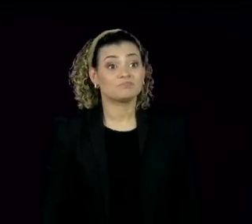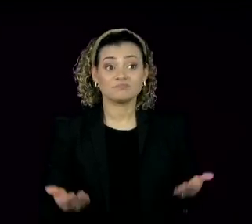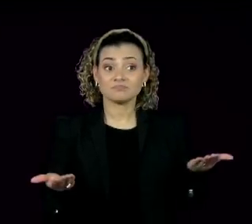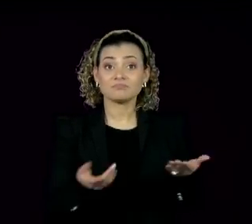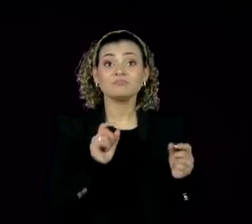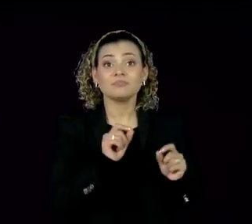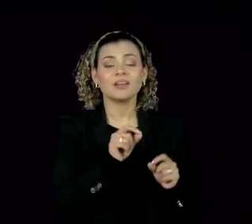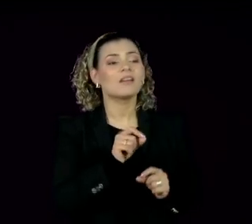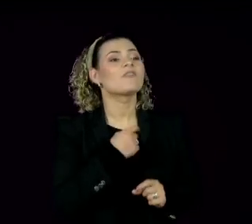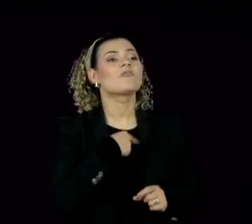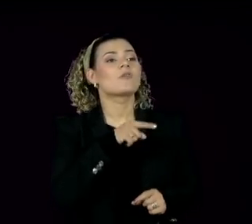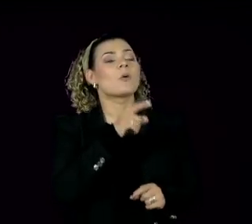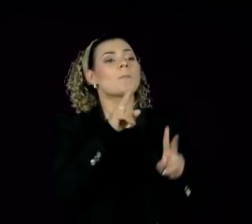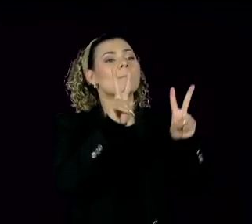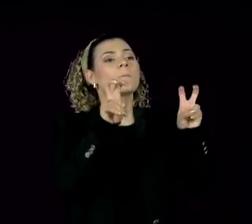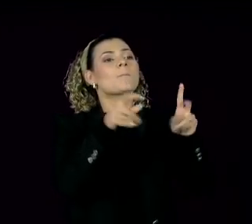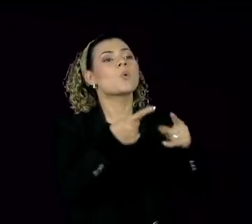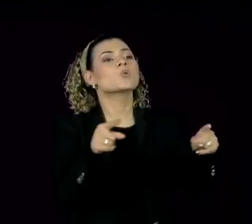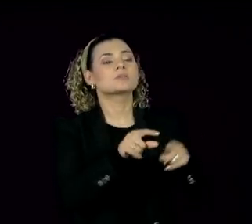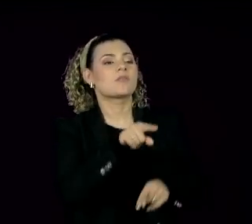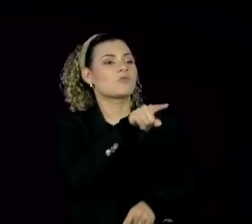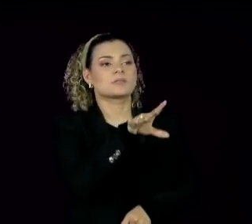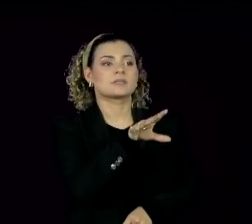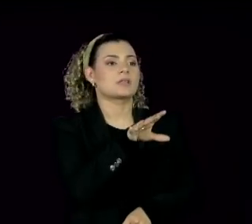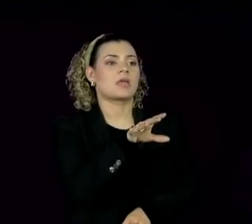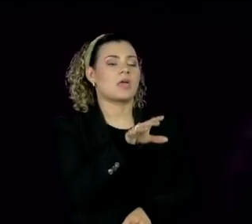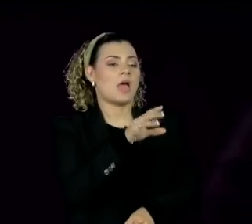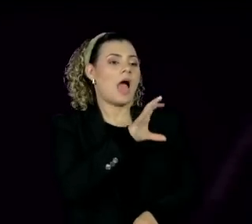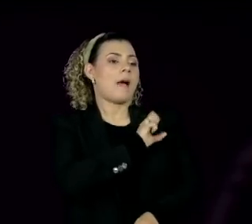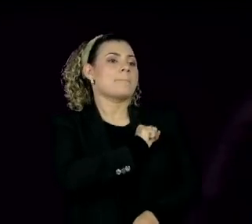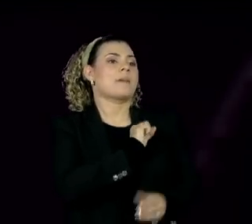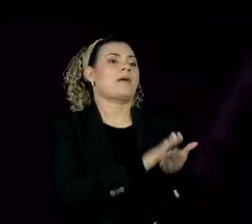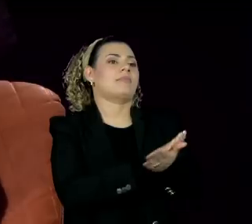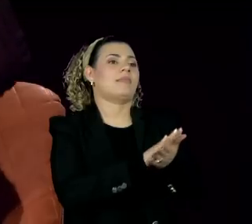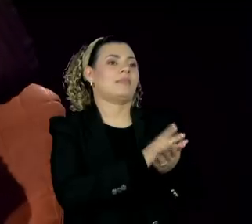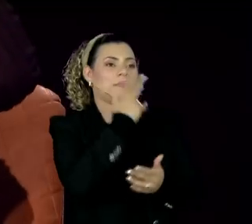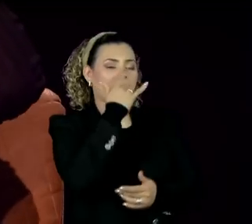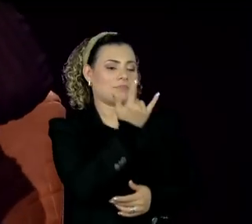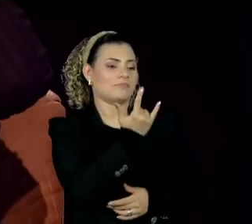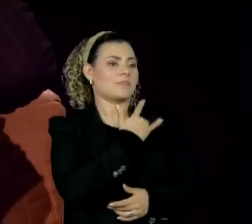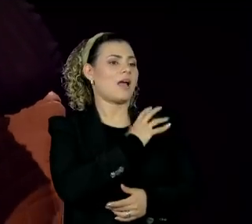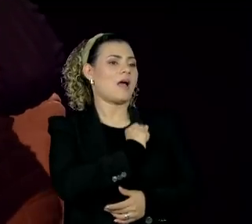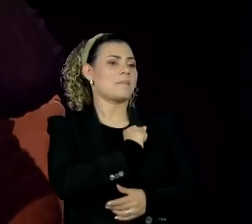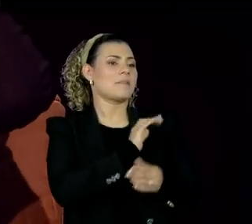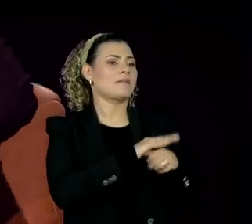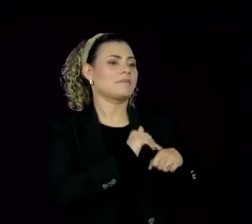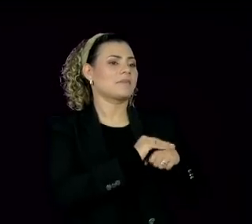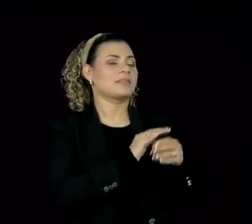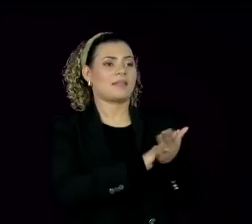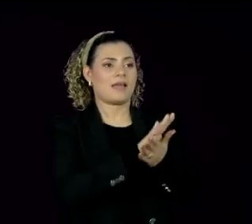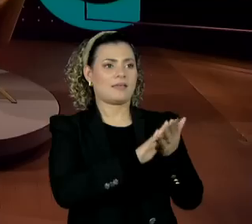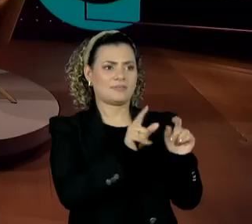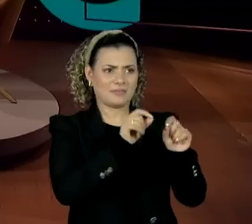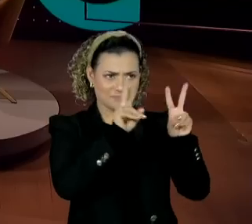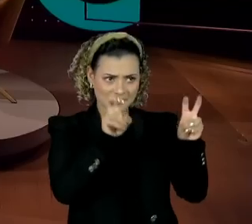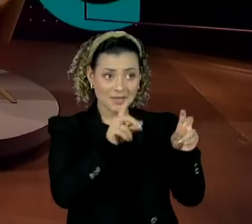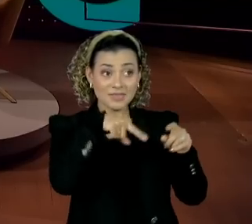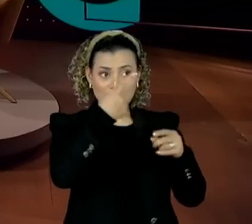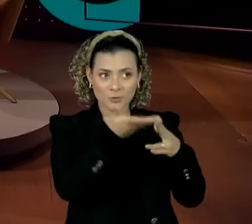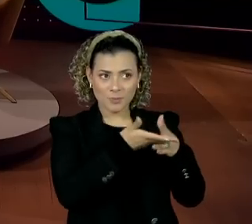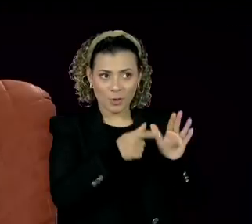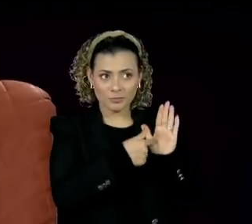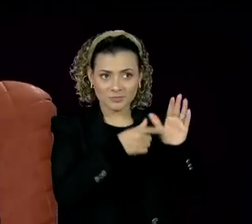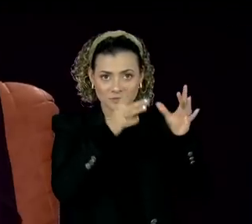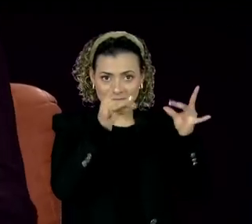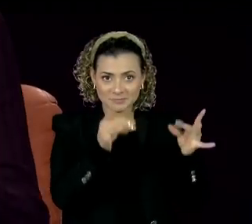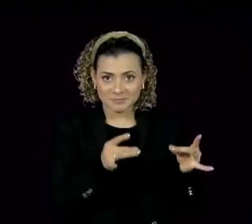Não Soube Me Amar, que pegou a própria Blitz e o público de surpresa, né? Foi. Vamos falar sobre isso no próximo bloco, tá